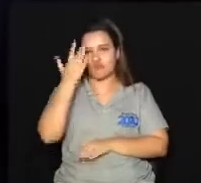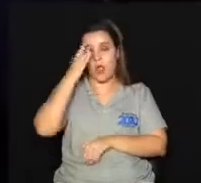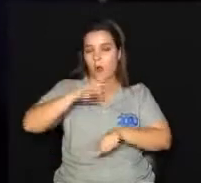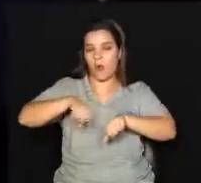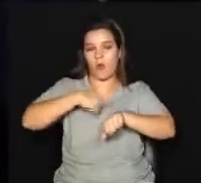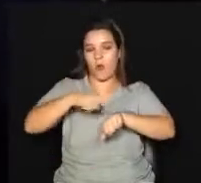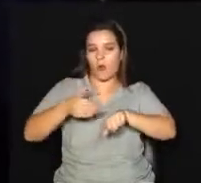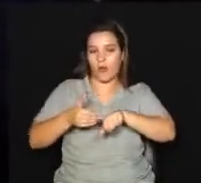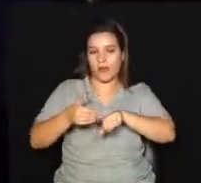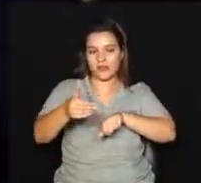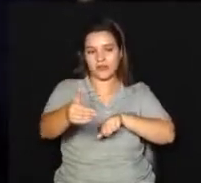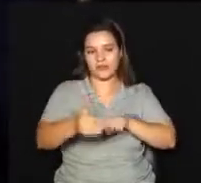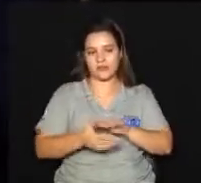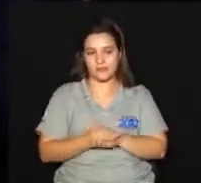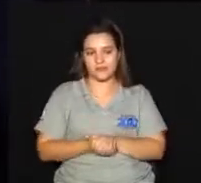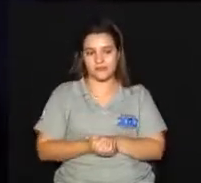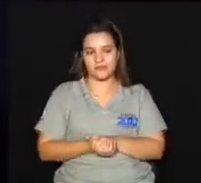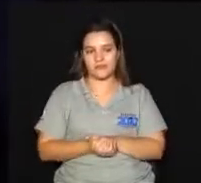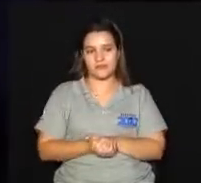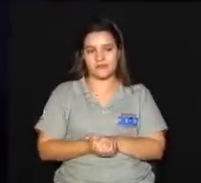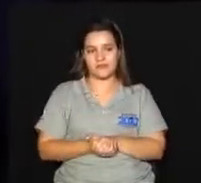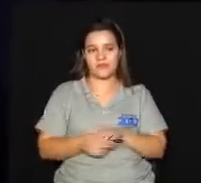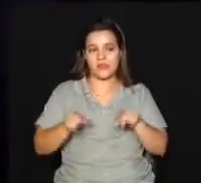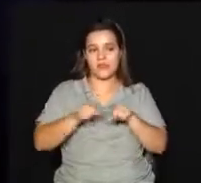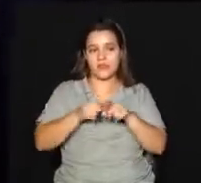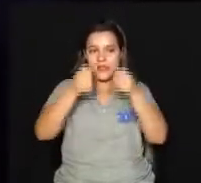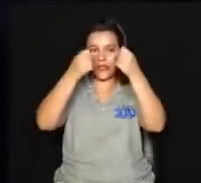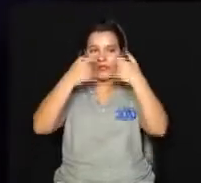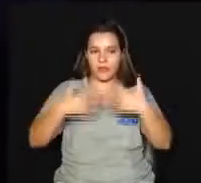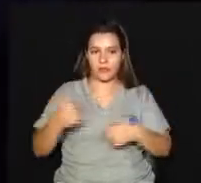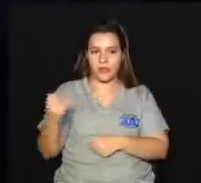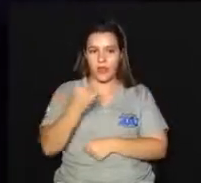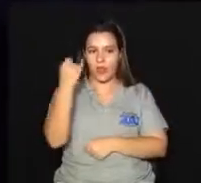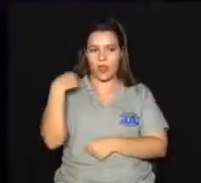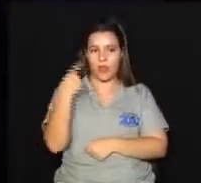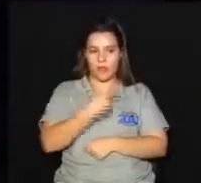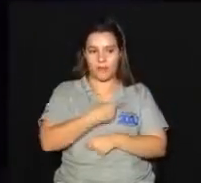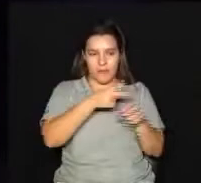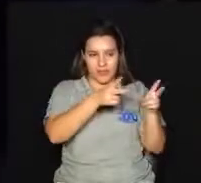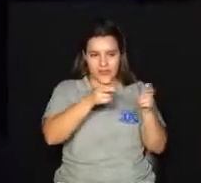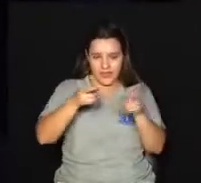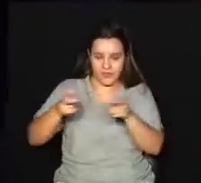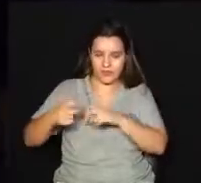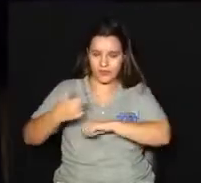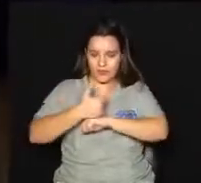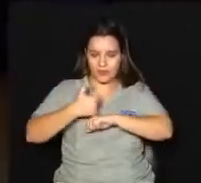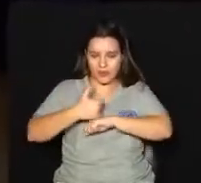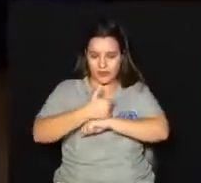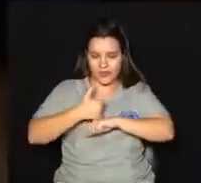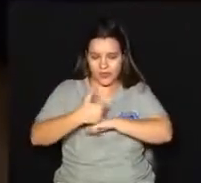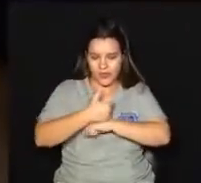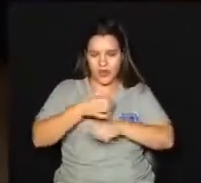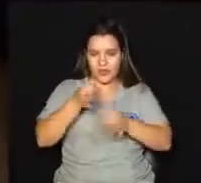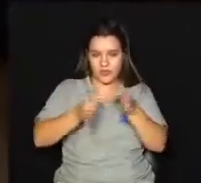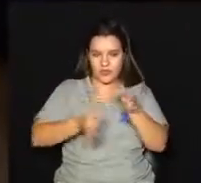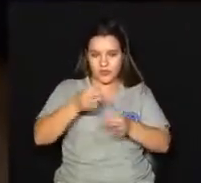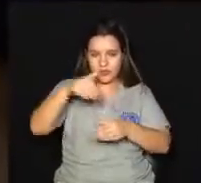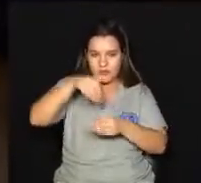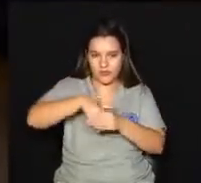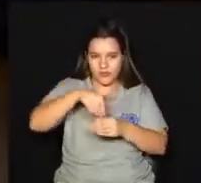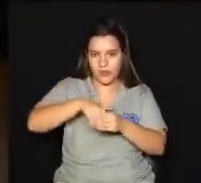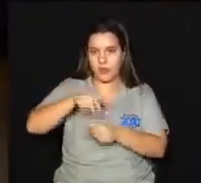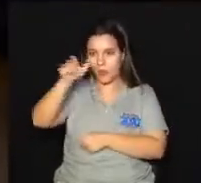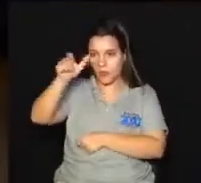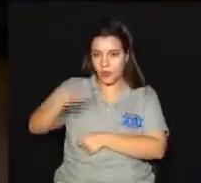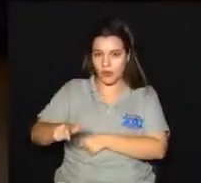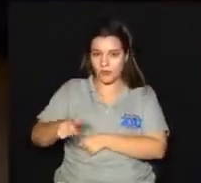por enquanto. Tá. Queria também que o senhor falasse da importância. A gente percebe que além dos profissionais aqui da Justiça Eleitoral, está o senhor